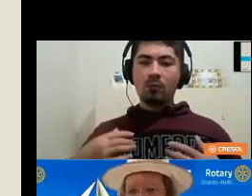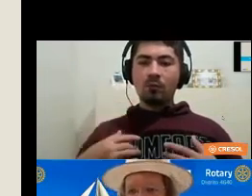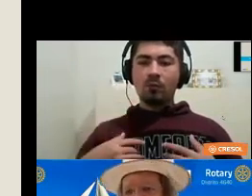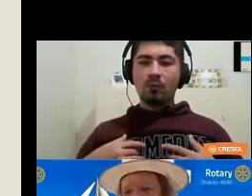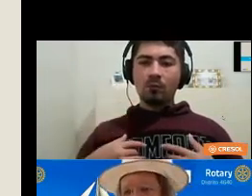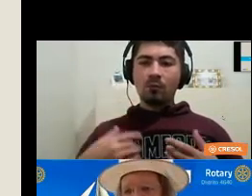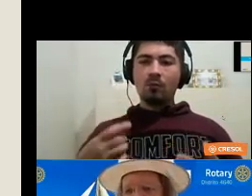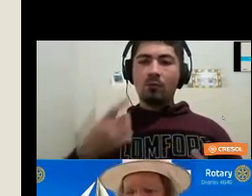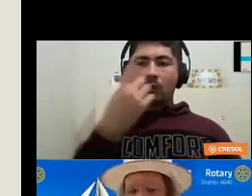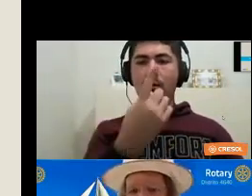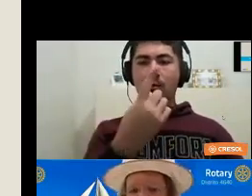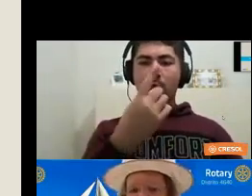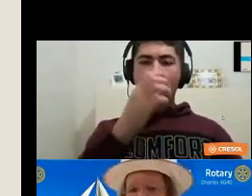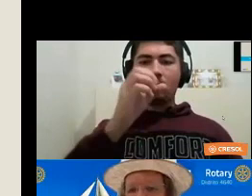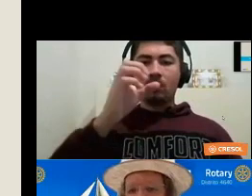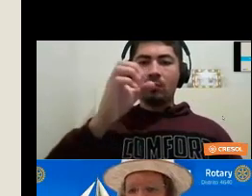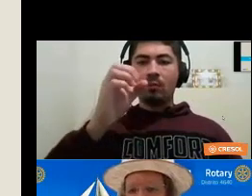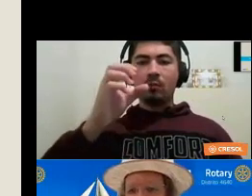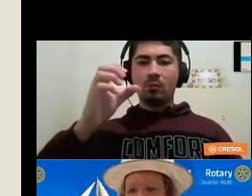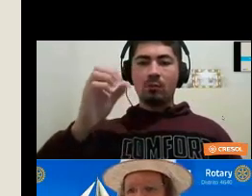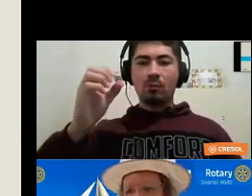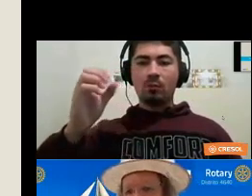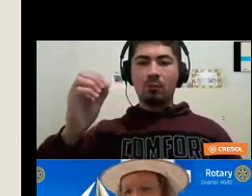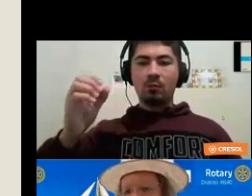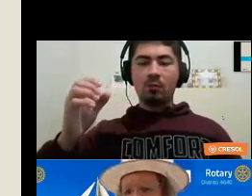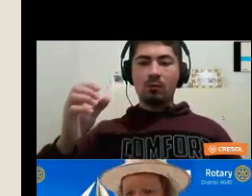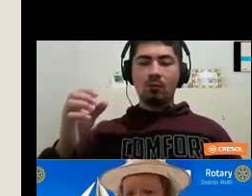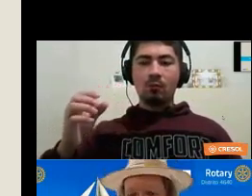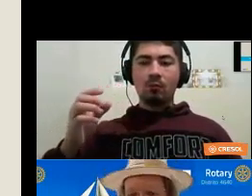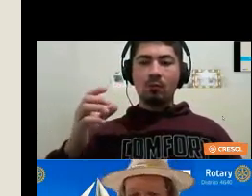Rotária. Nós sabemos dos vários projetos que cada clube pode ter,